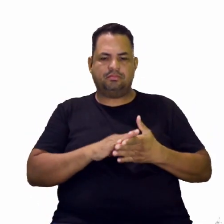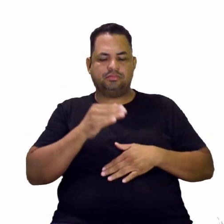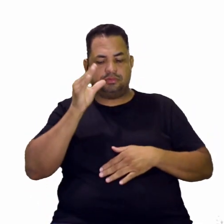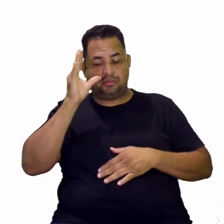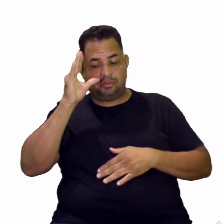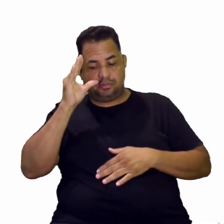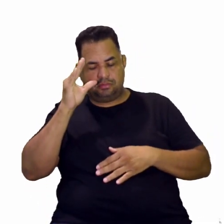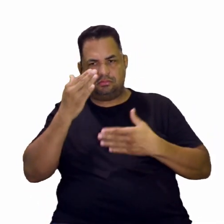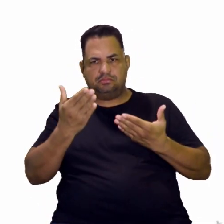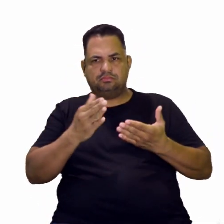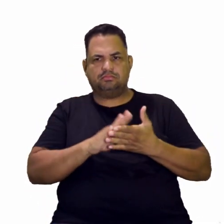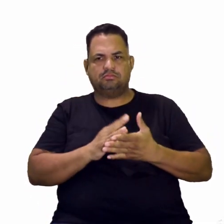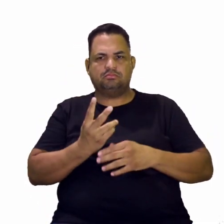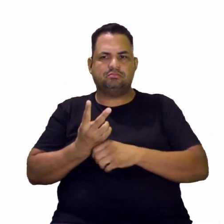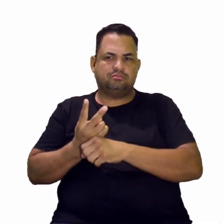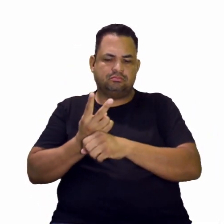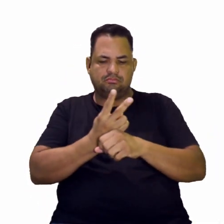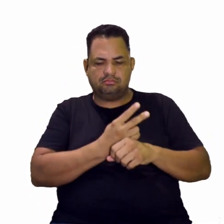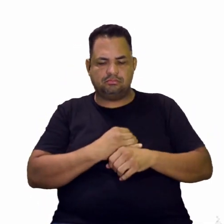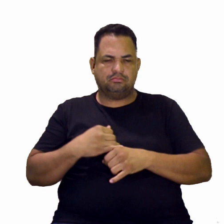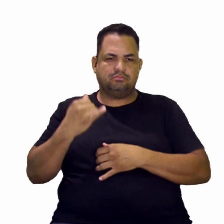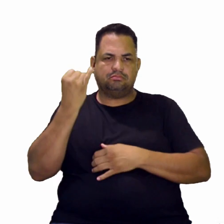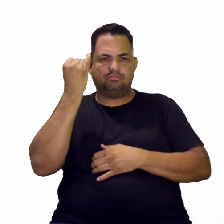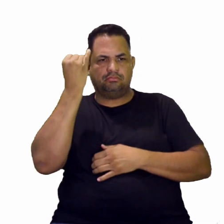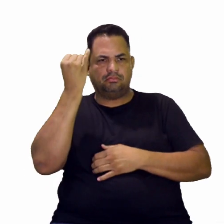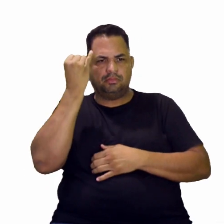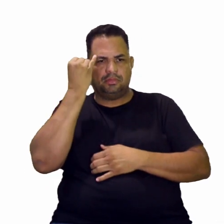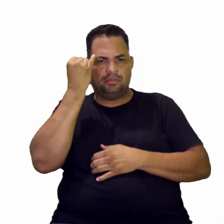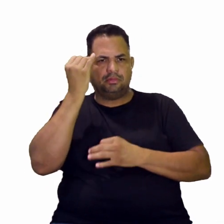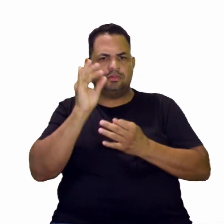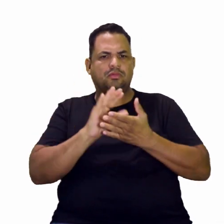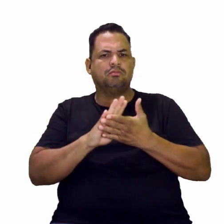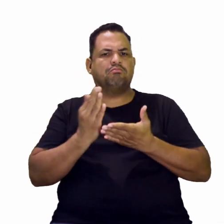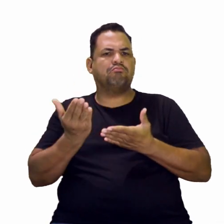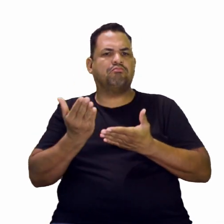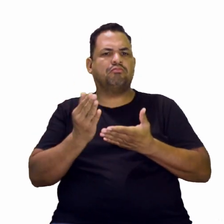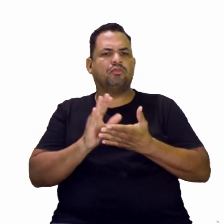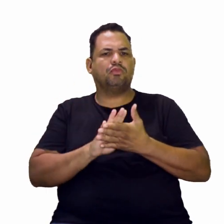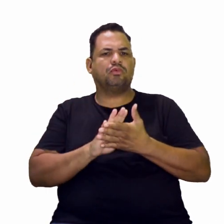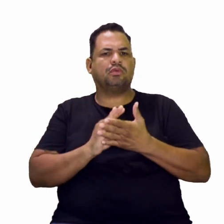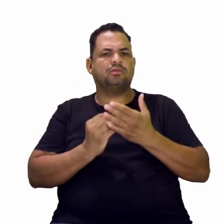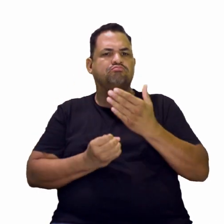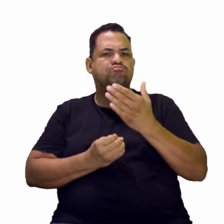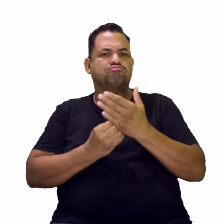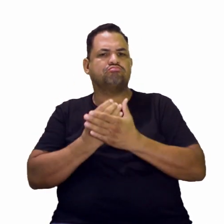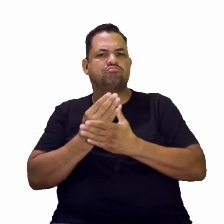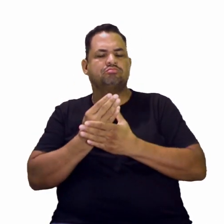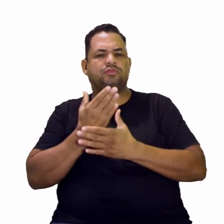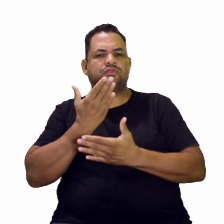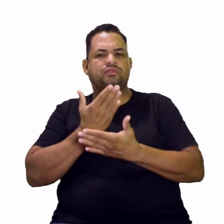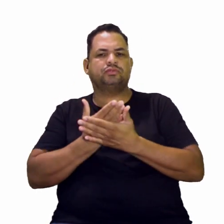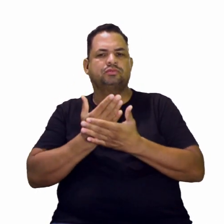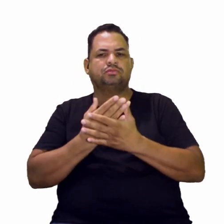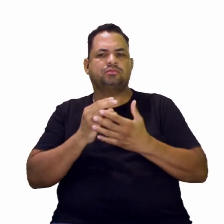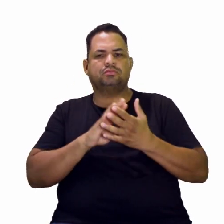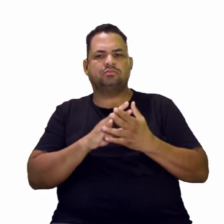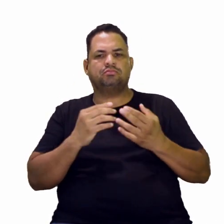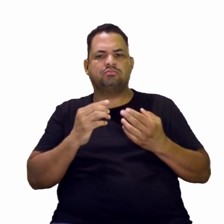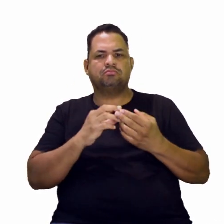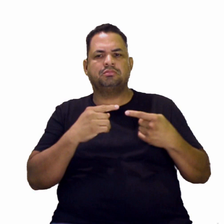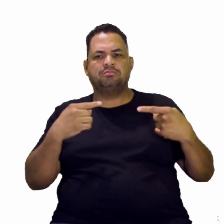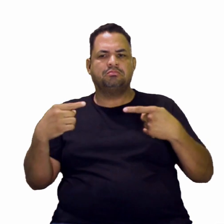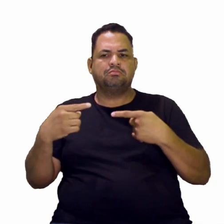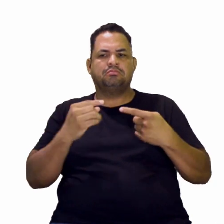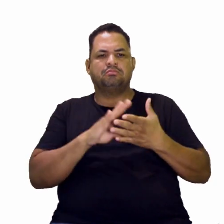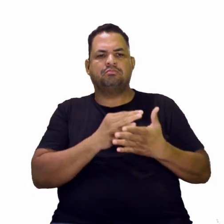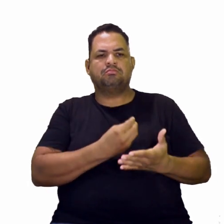curioso, busca informações sobre o que lhe é fonte de estudo. Em relação aos seres